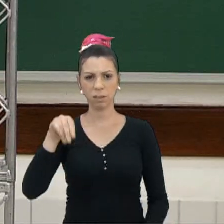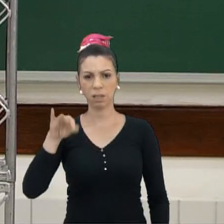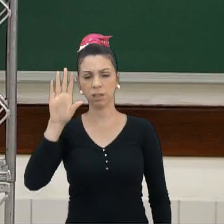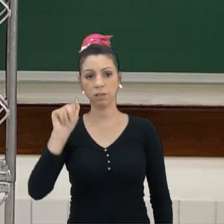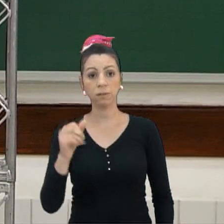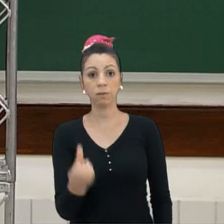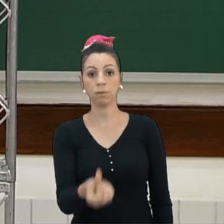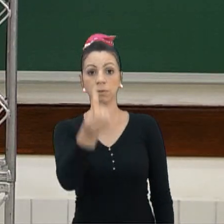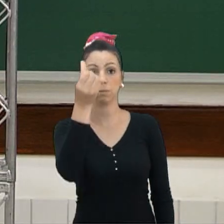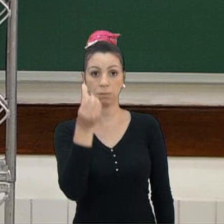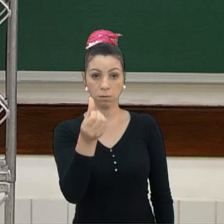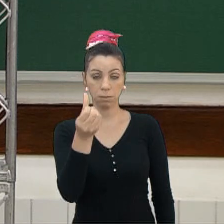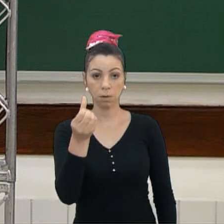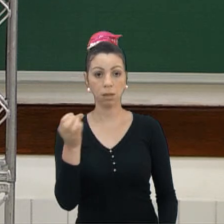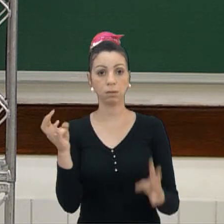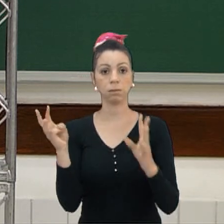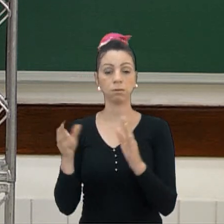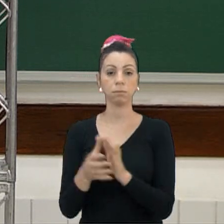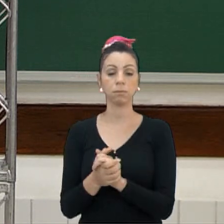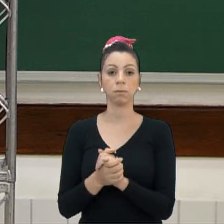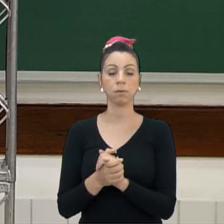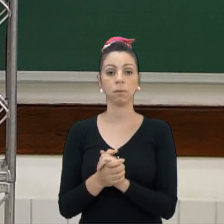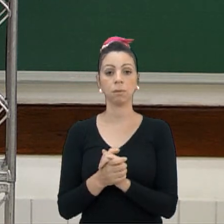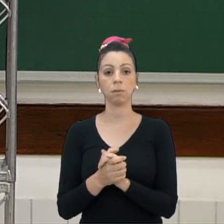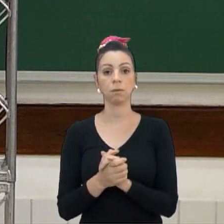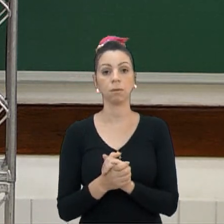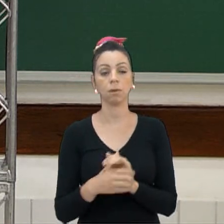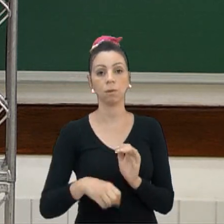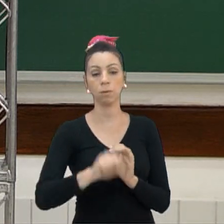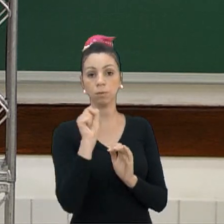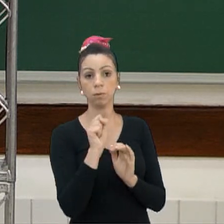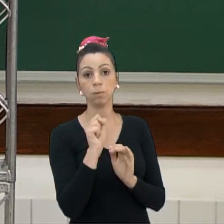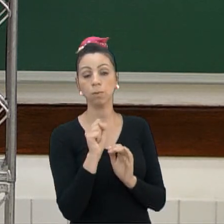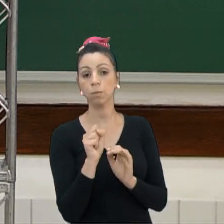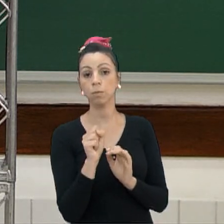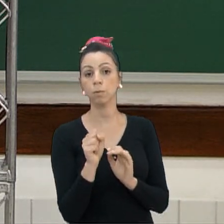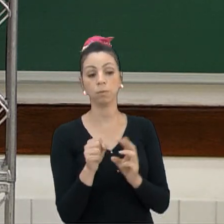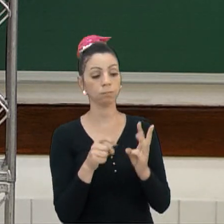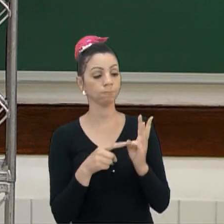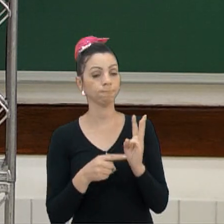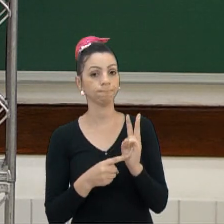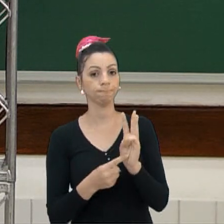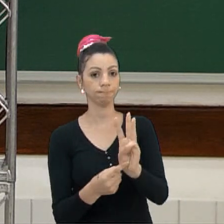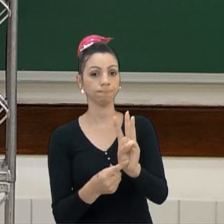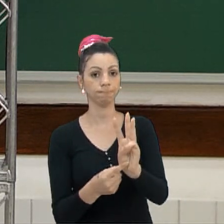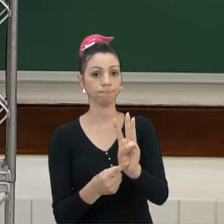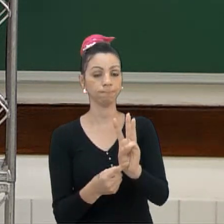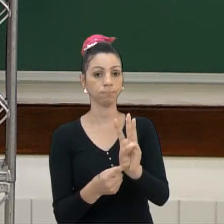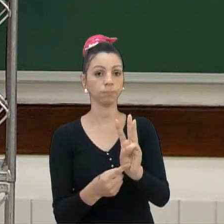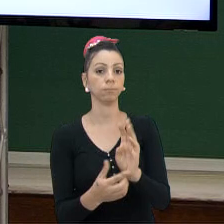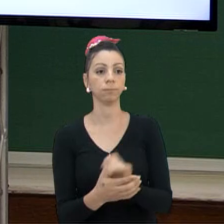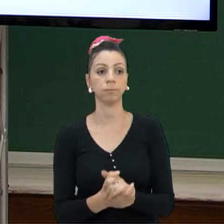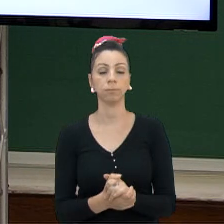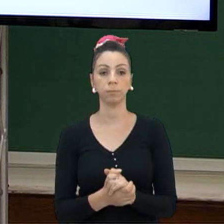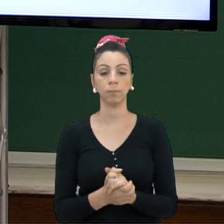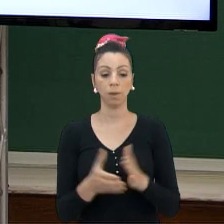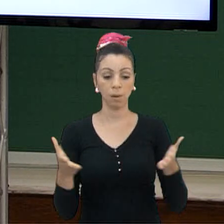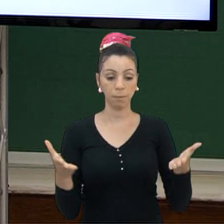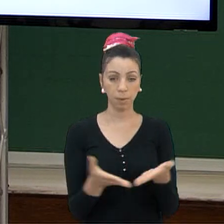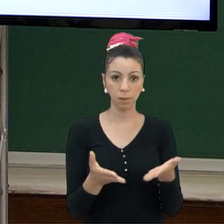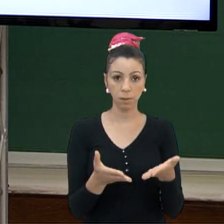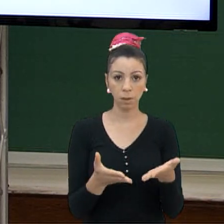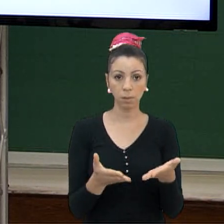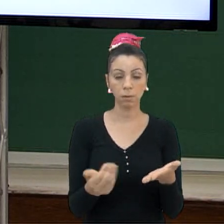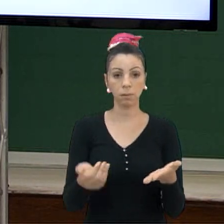possuía 6 conjugações? O subjuntivo vai apresentar somente 3. Quais são essas 3? Presente,